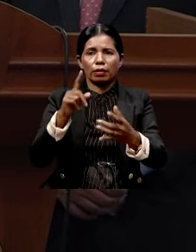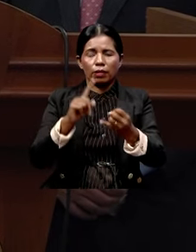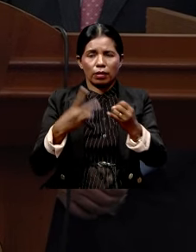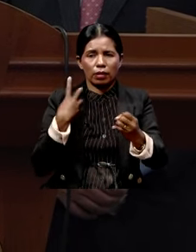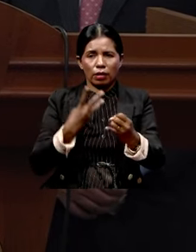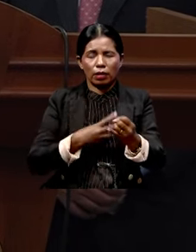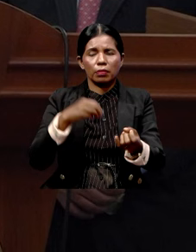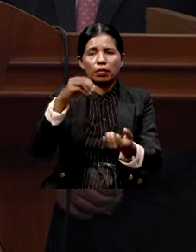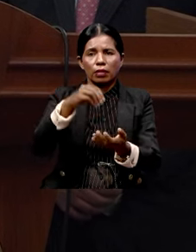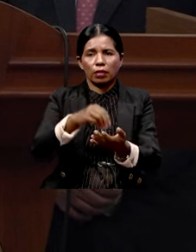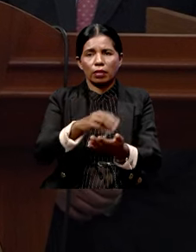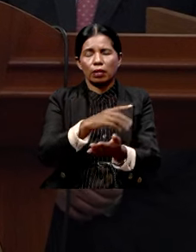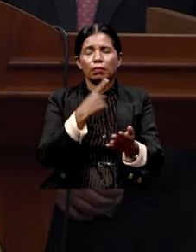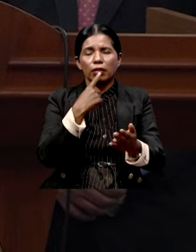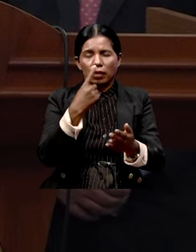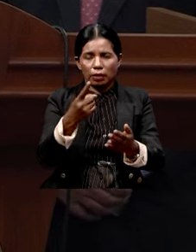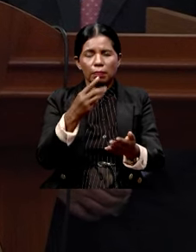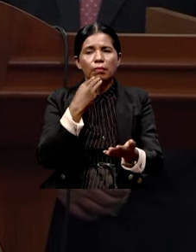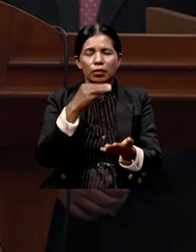um pouco apelo,